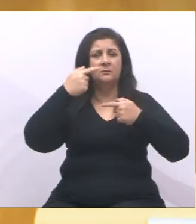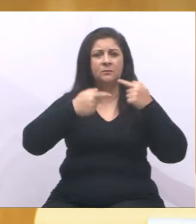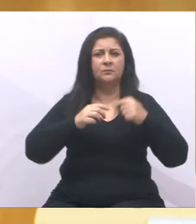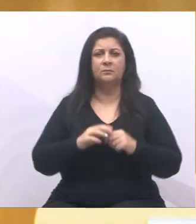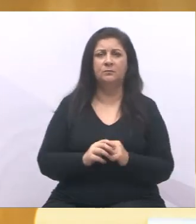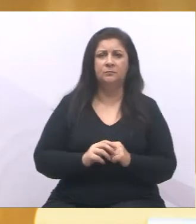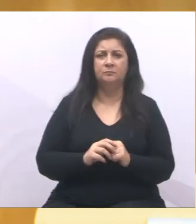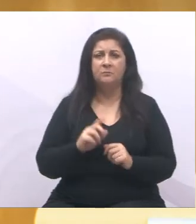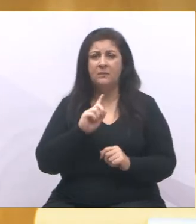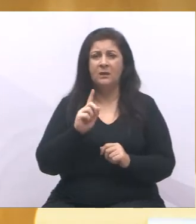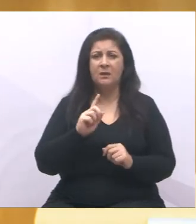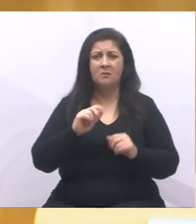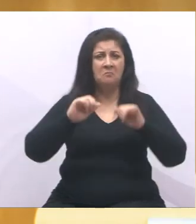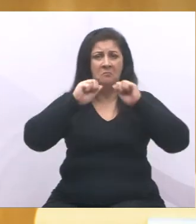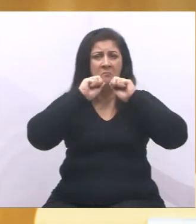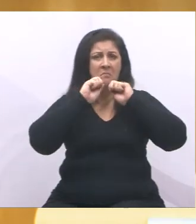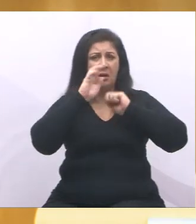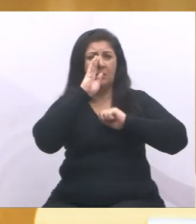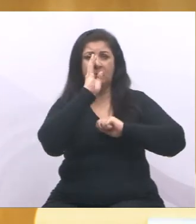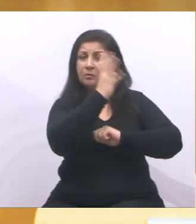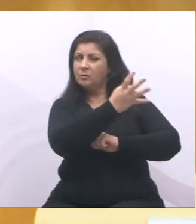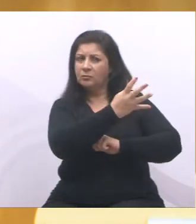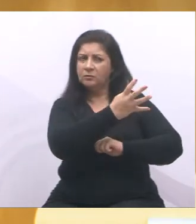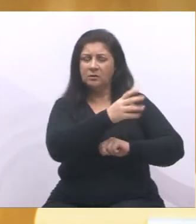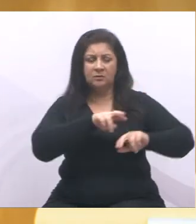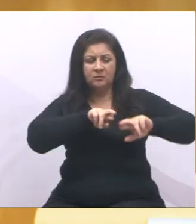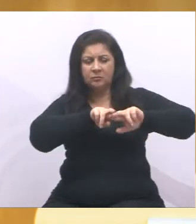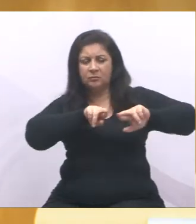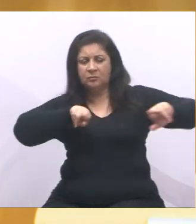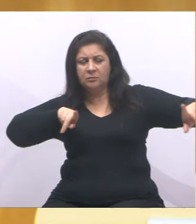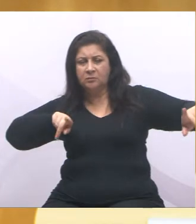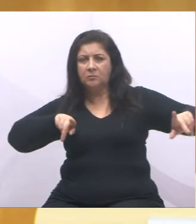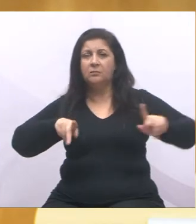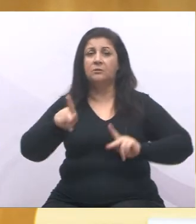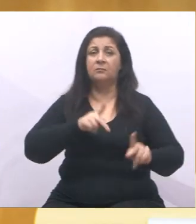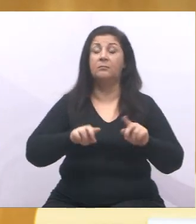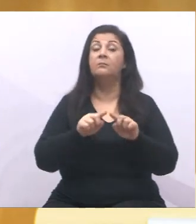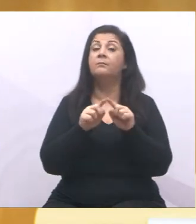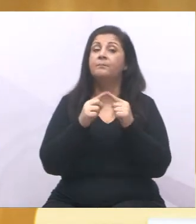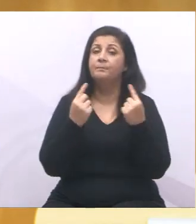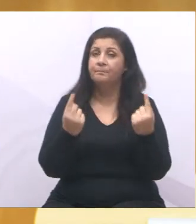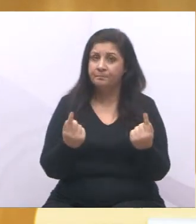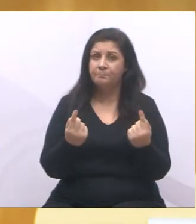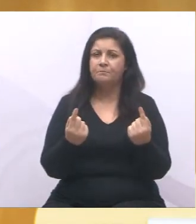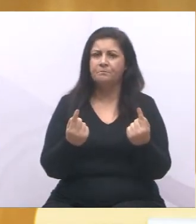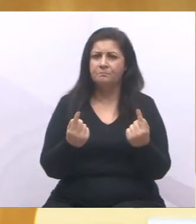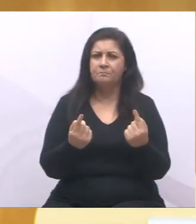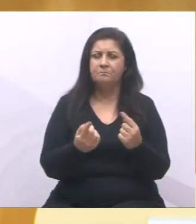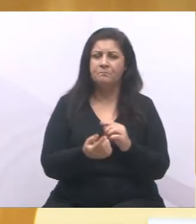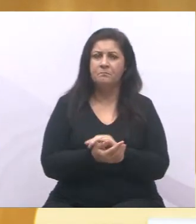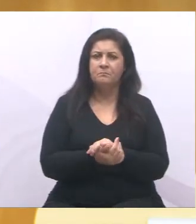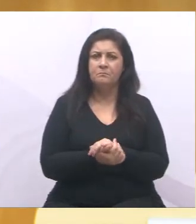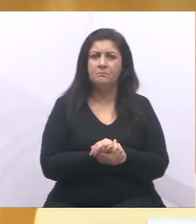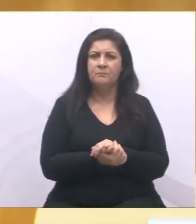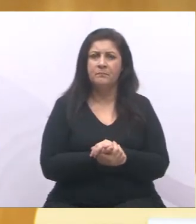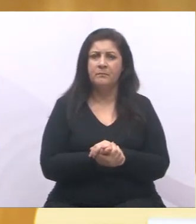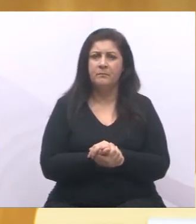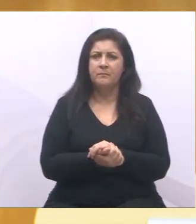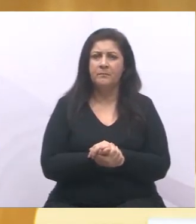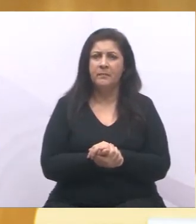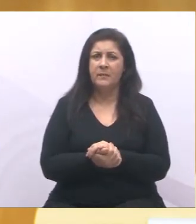contundente da situação de desigualdade de seu povo, mas o fato de, apesar de